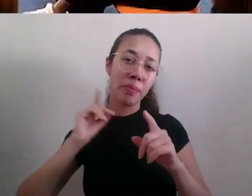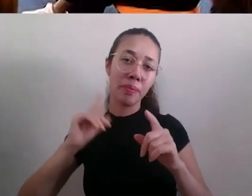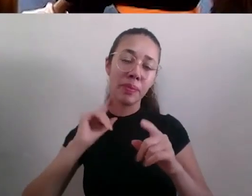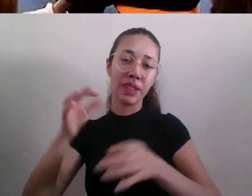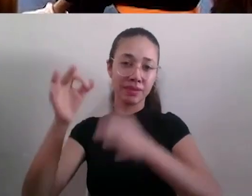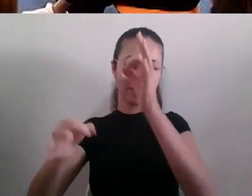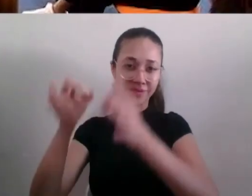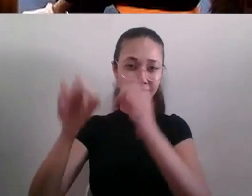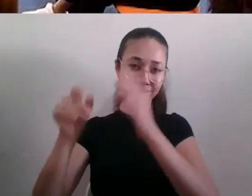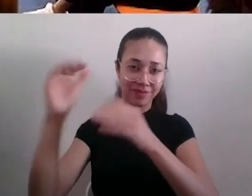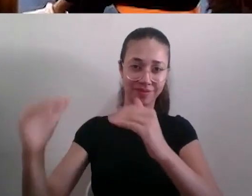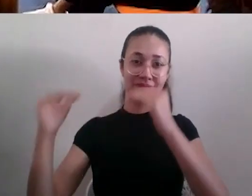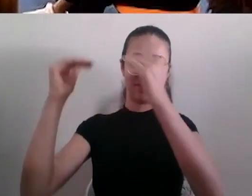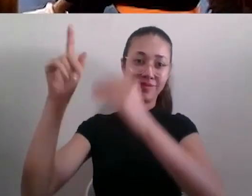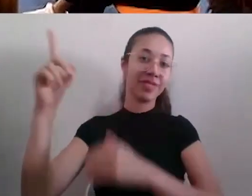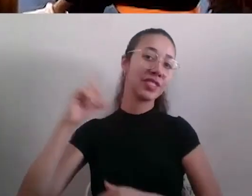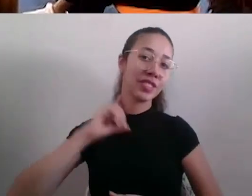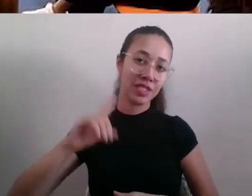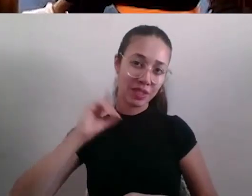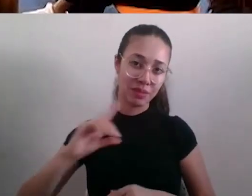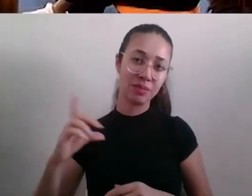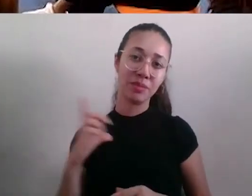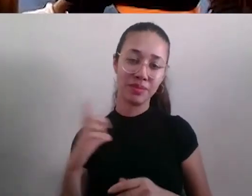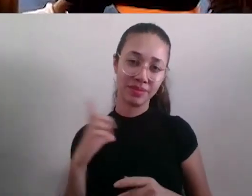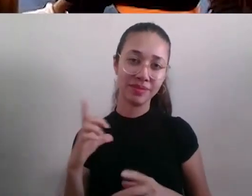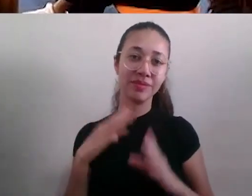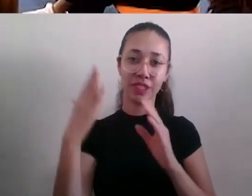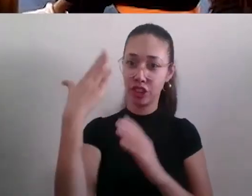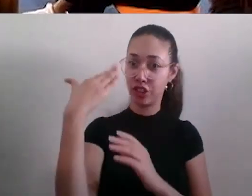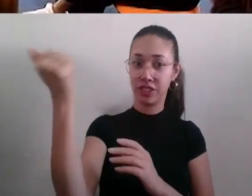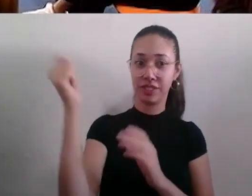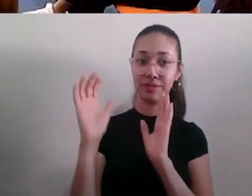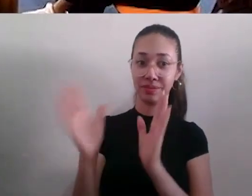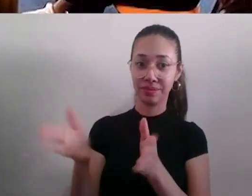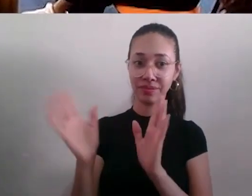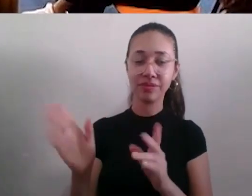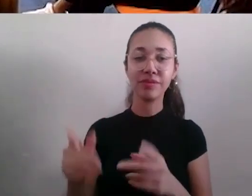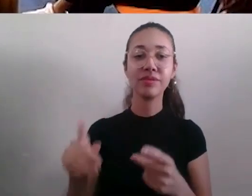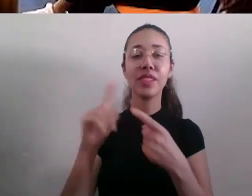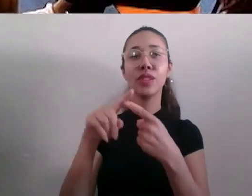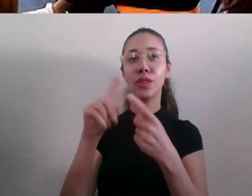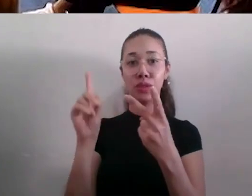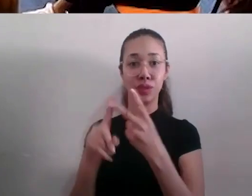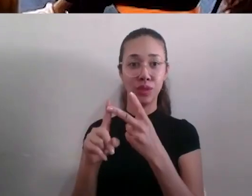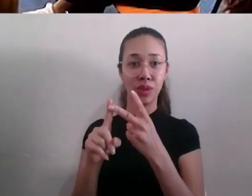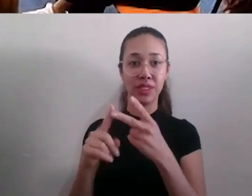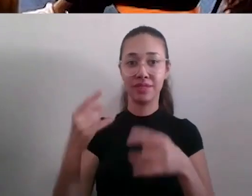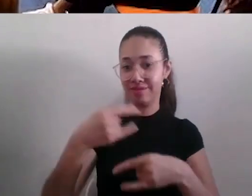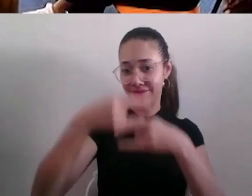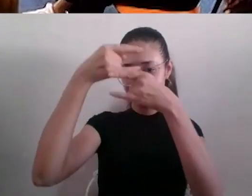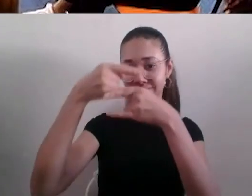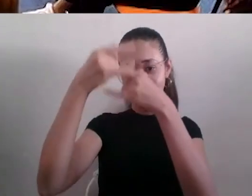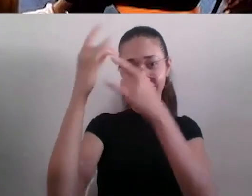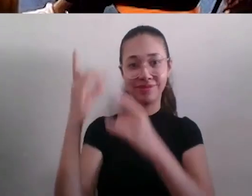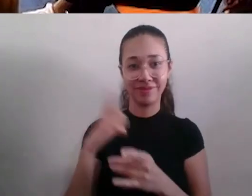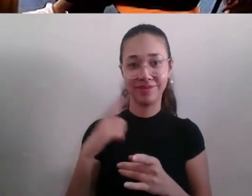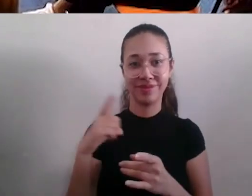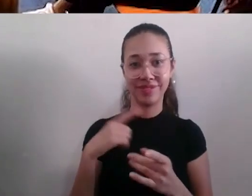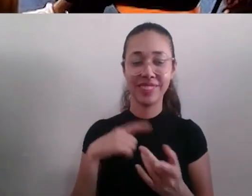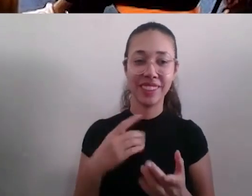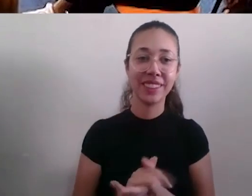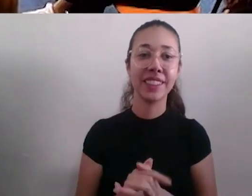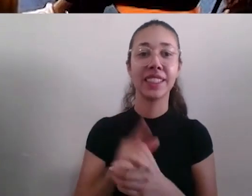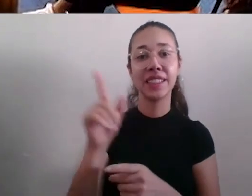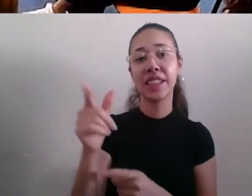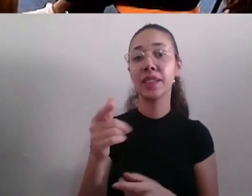onde Diniz, Minas Gerais e tal. Então eu fiz 2 eventos lá com eles, com elas, aliás, elas e eles,